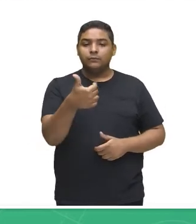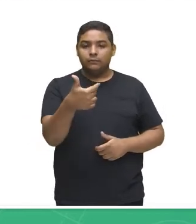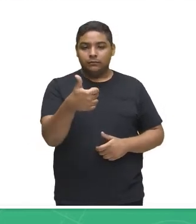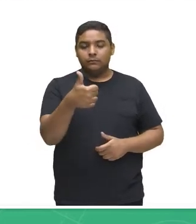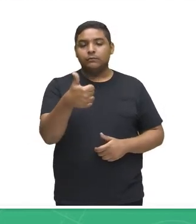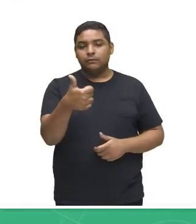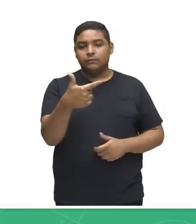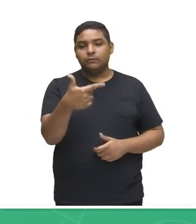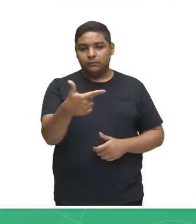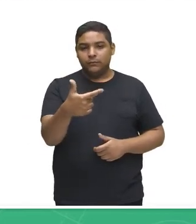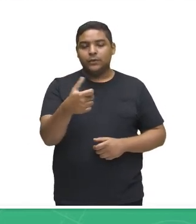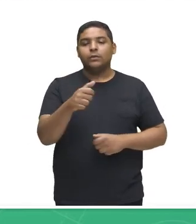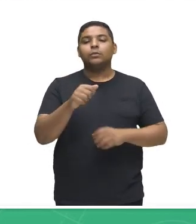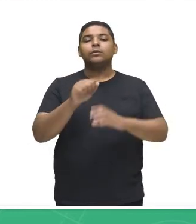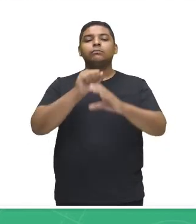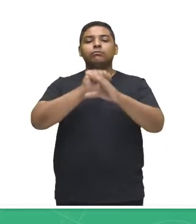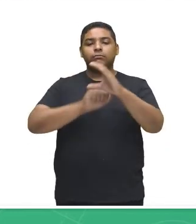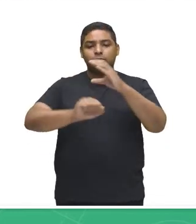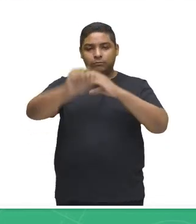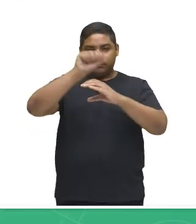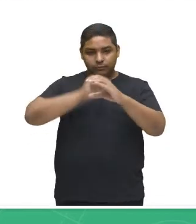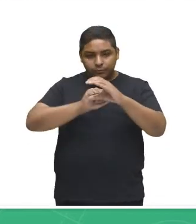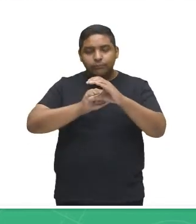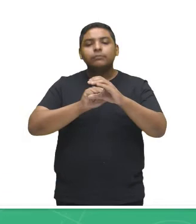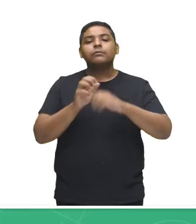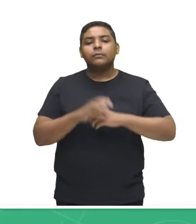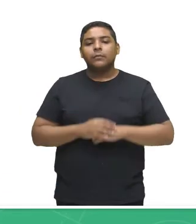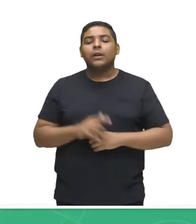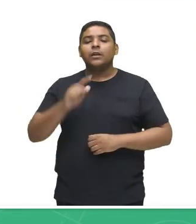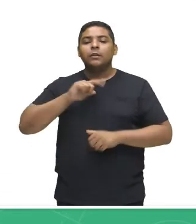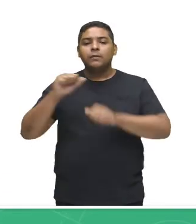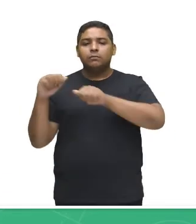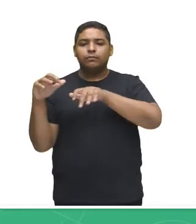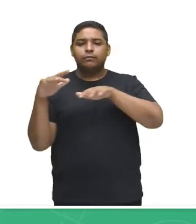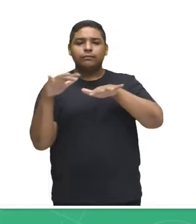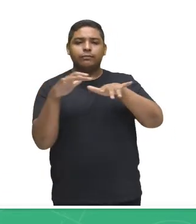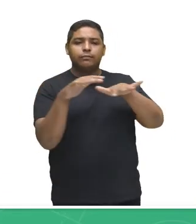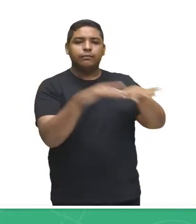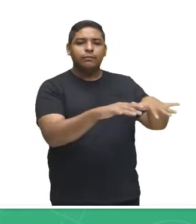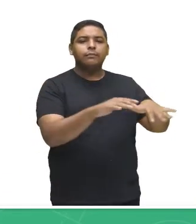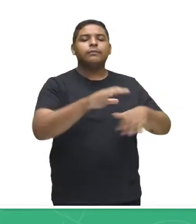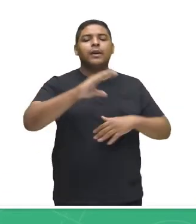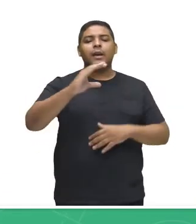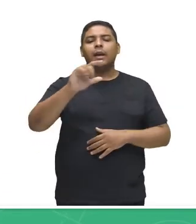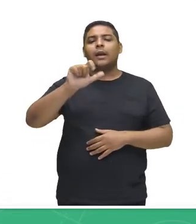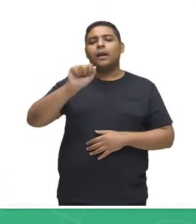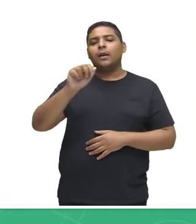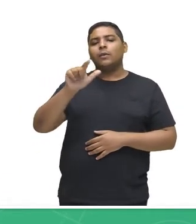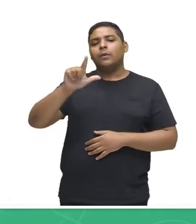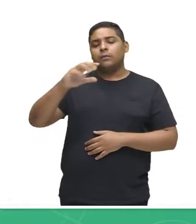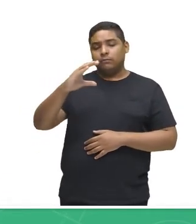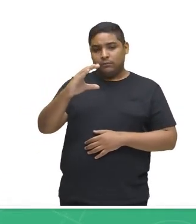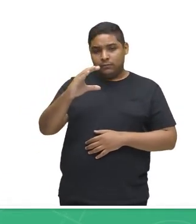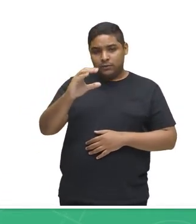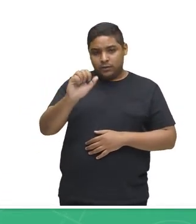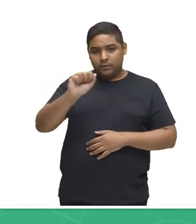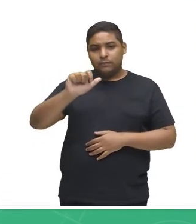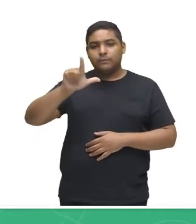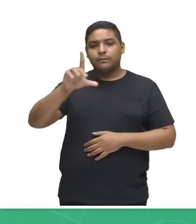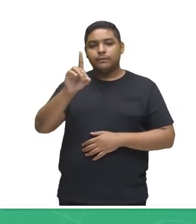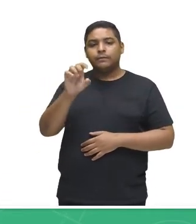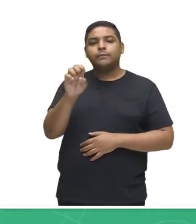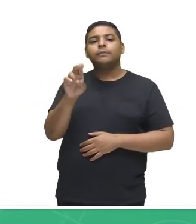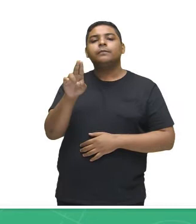terão seu território invadido pelos caldeus. Vamos falar então deles? Os caldeus vão